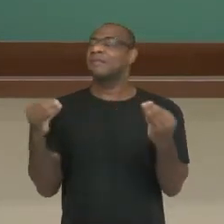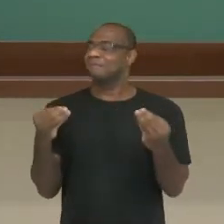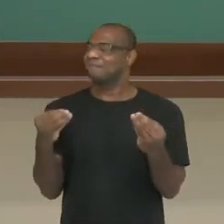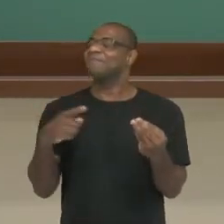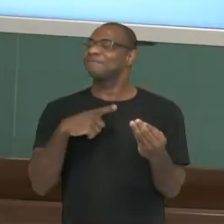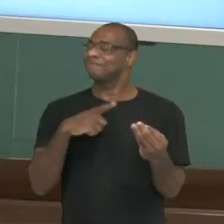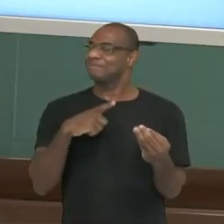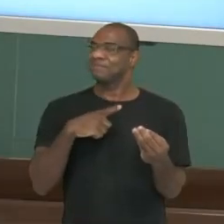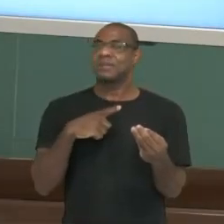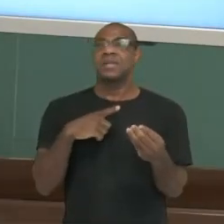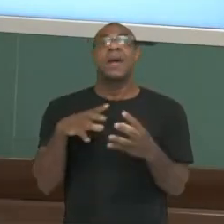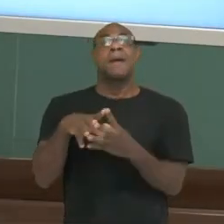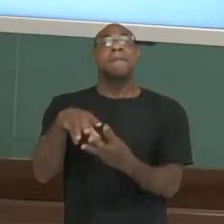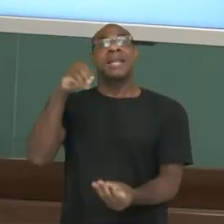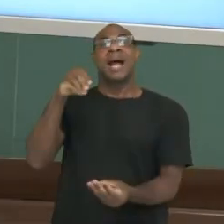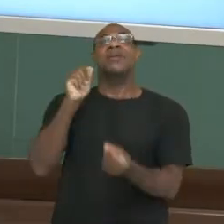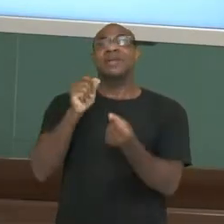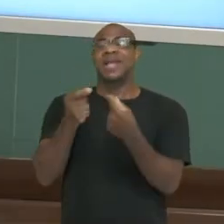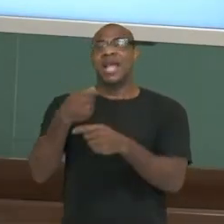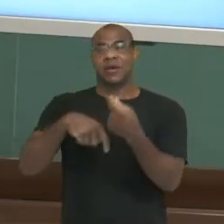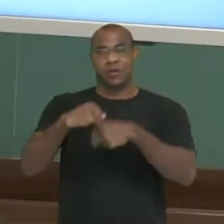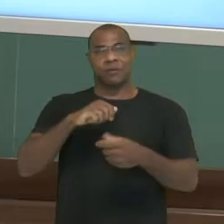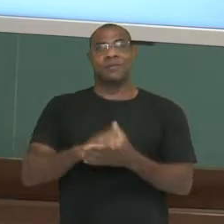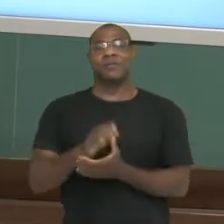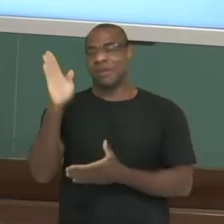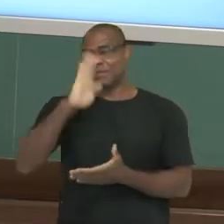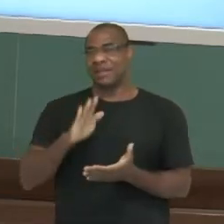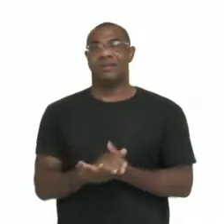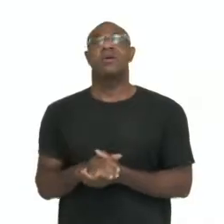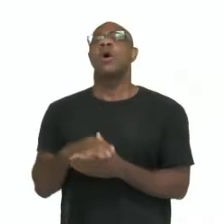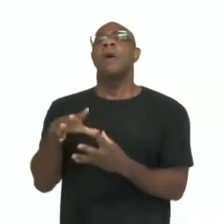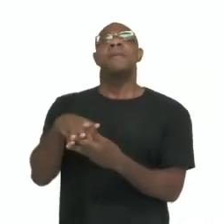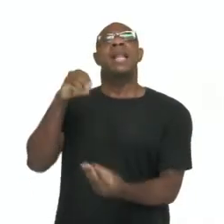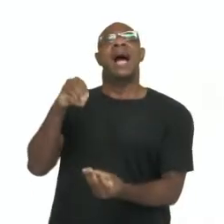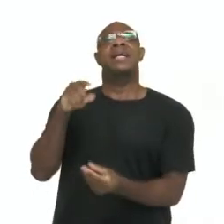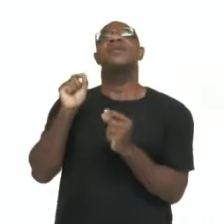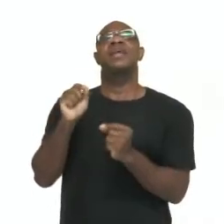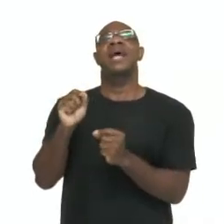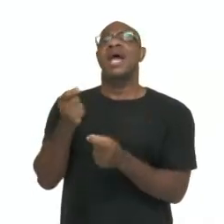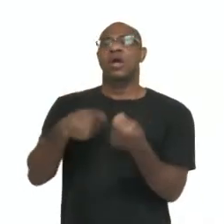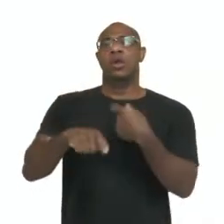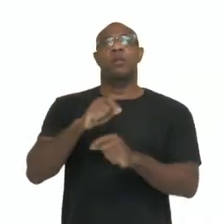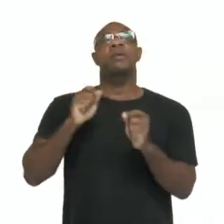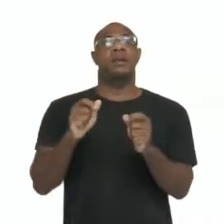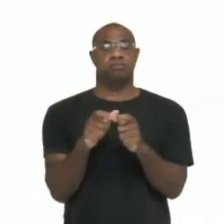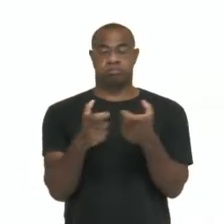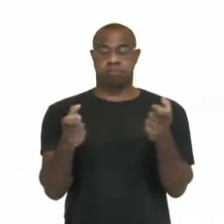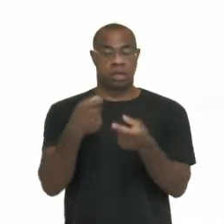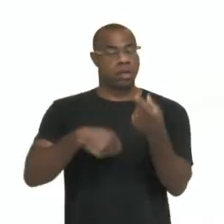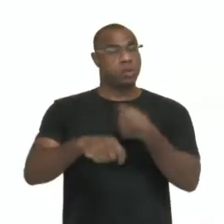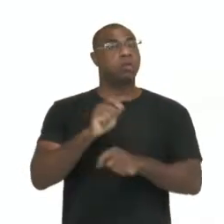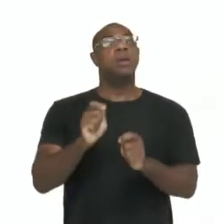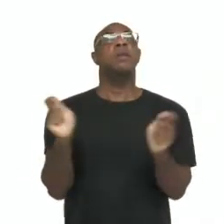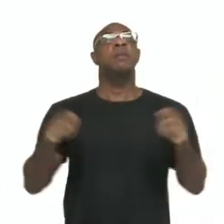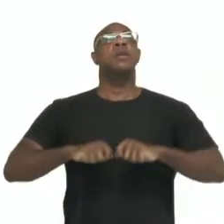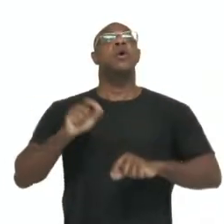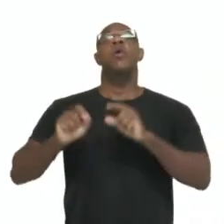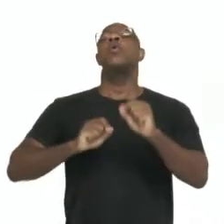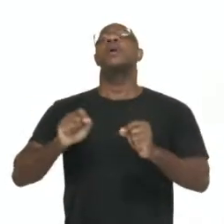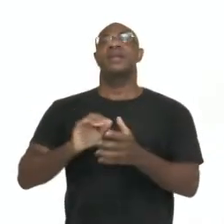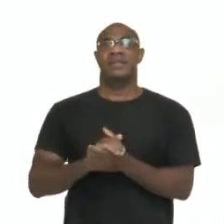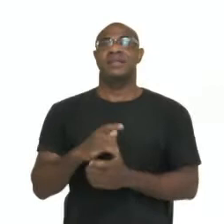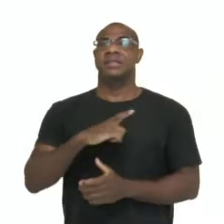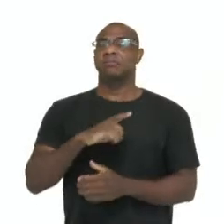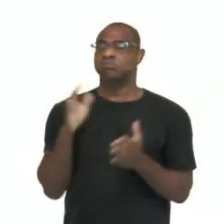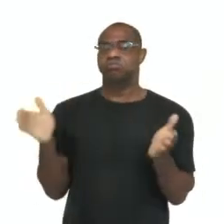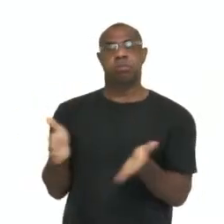econômico brasileiro. O que foi esse milagre econômico, então? Esse grande crescimento da economia possibilitou ainda um